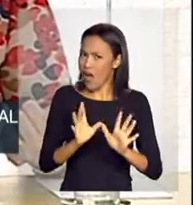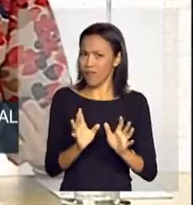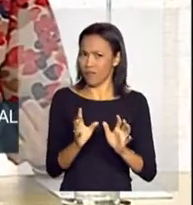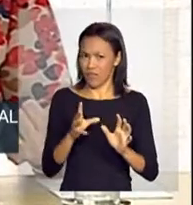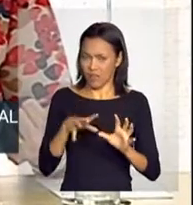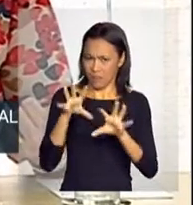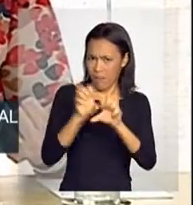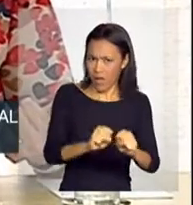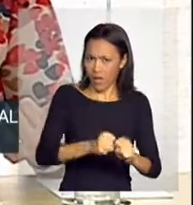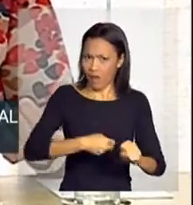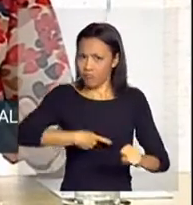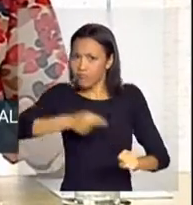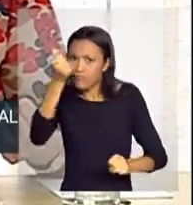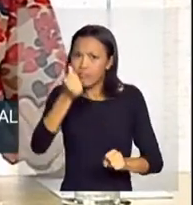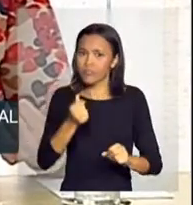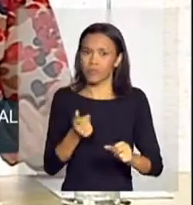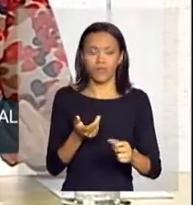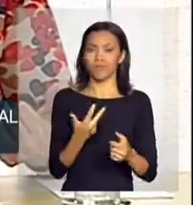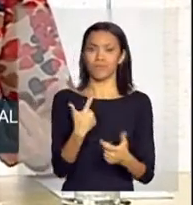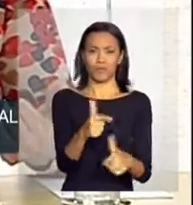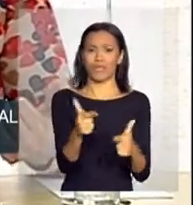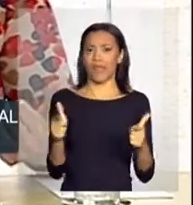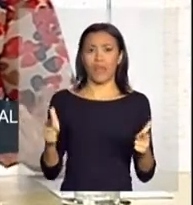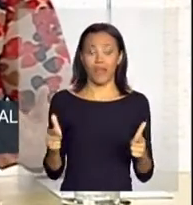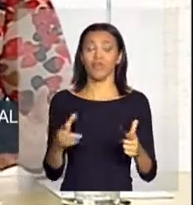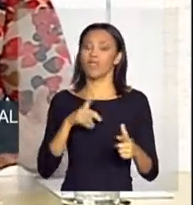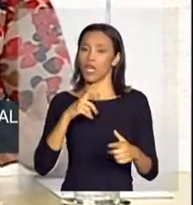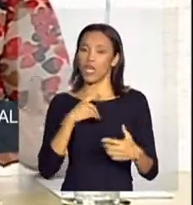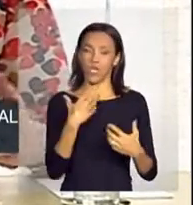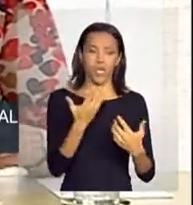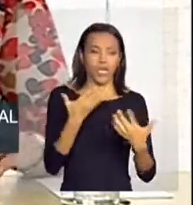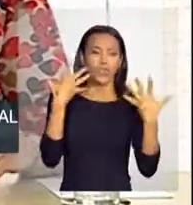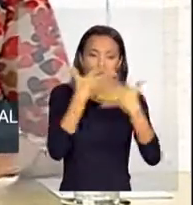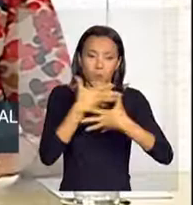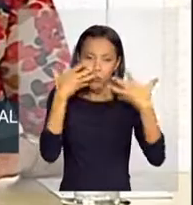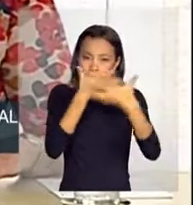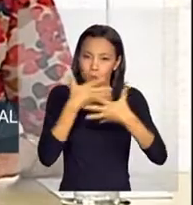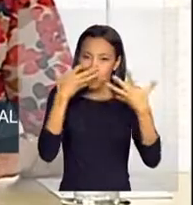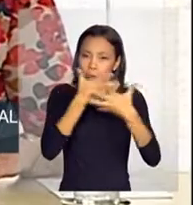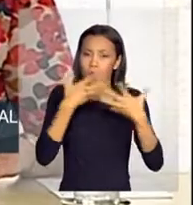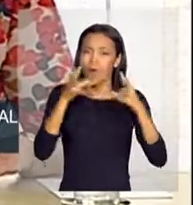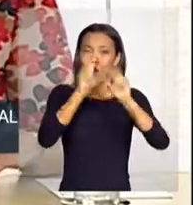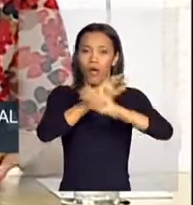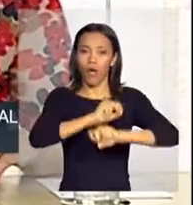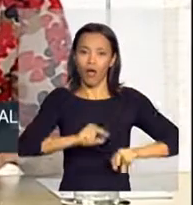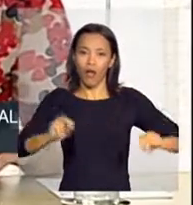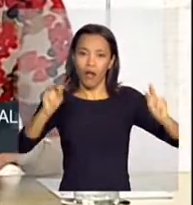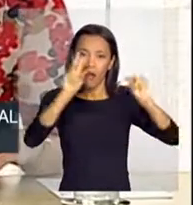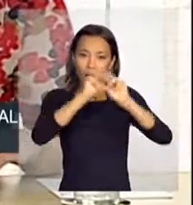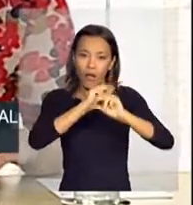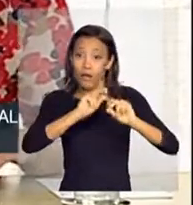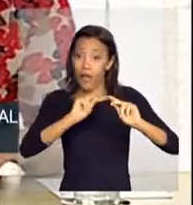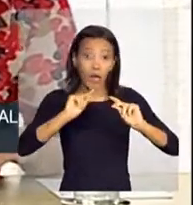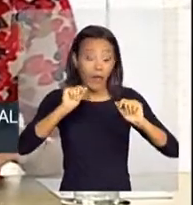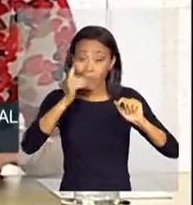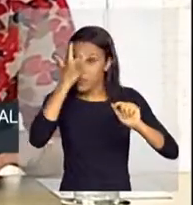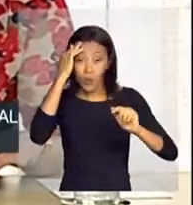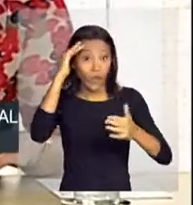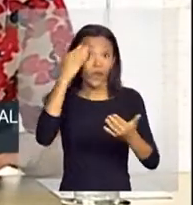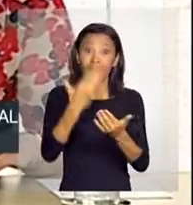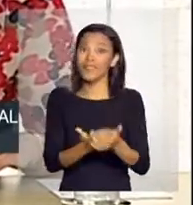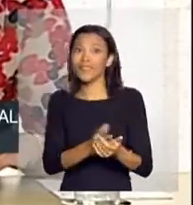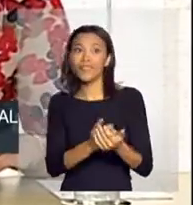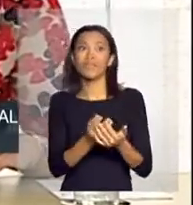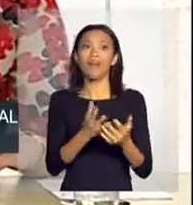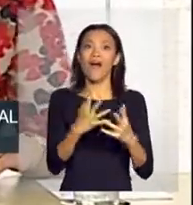sequestro existe existe a sedução existe o aliciamento a enganação e assim as pessoas